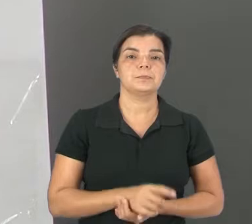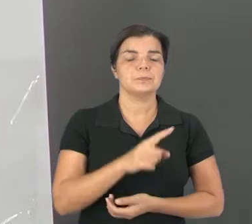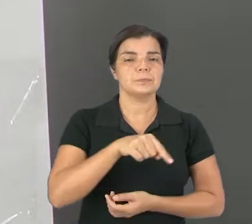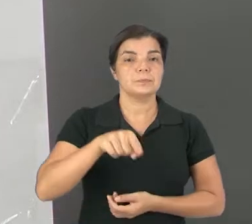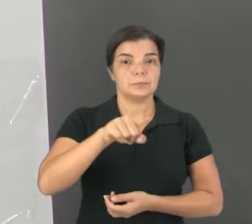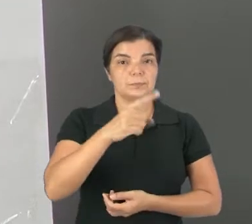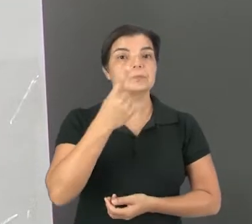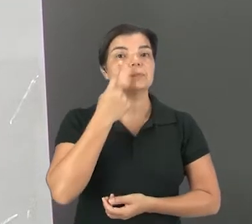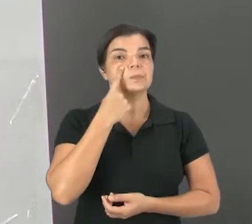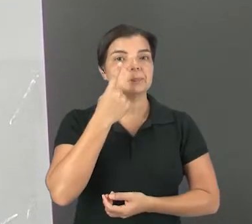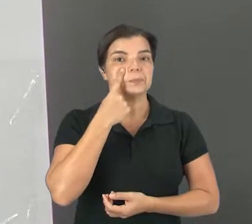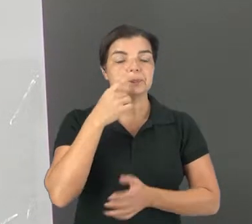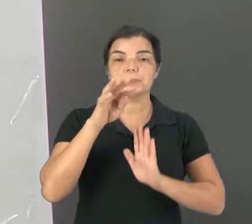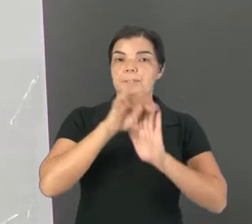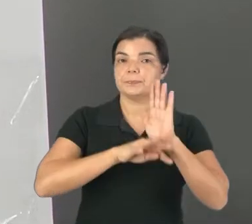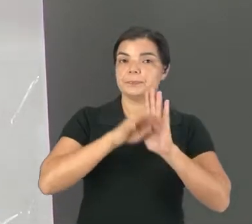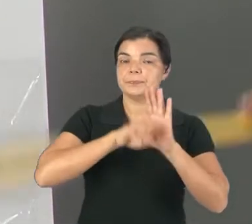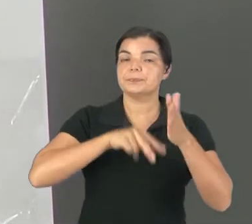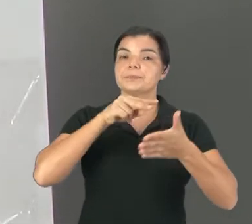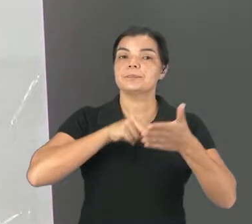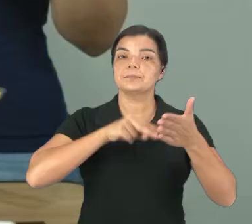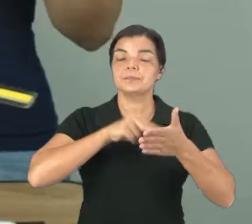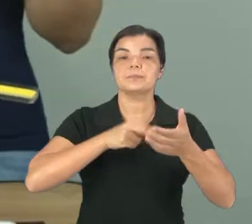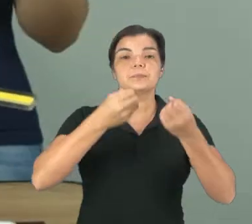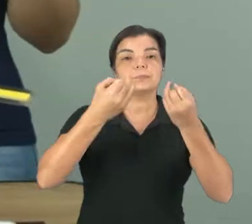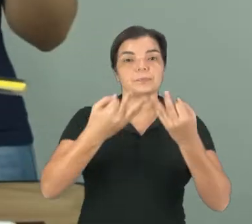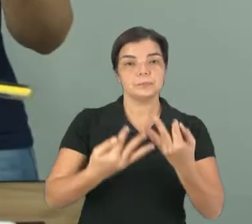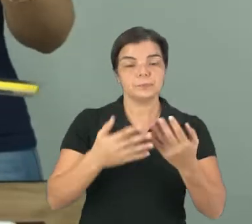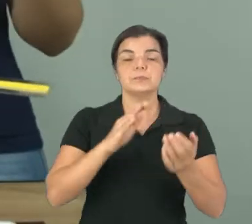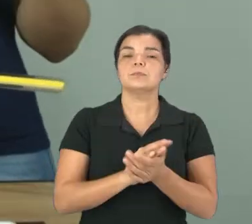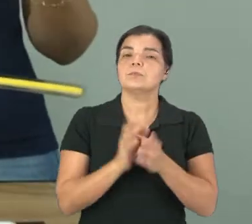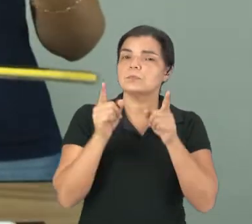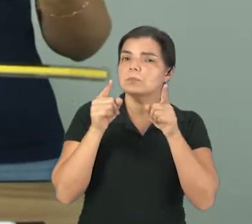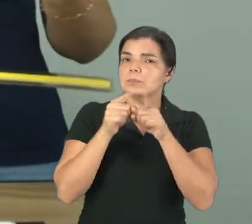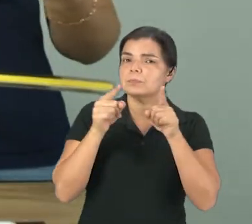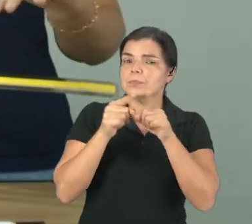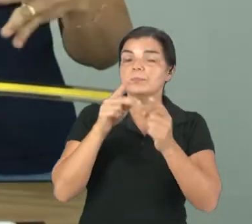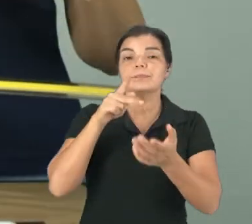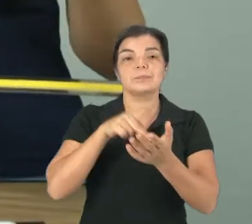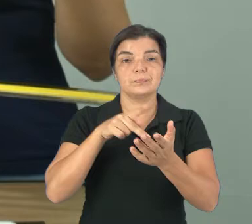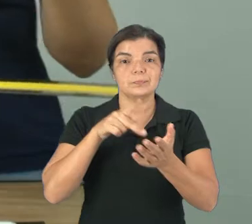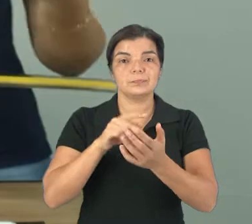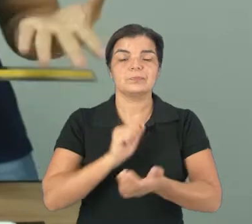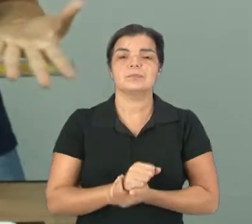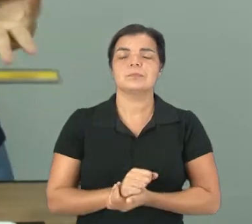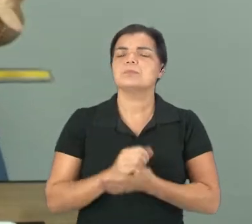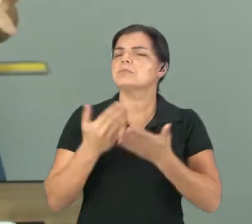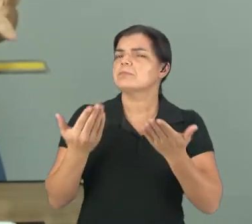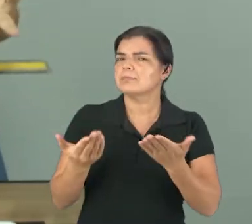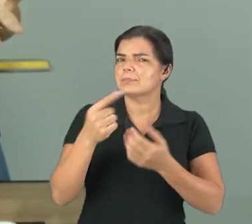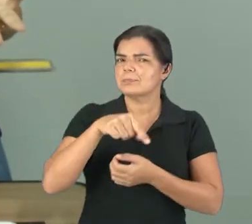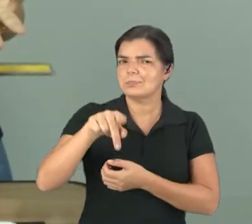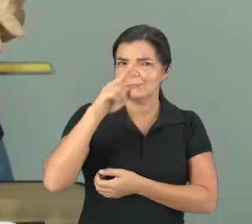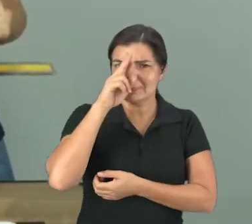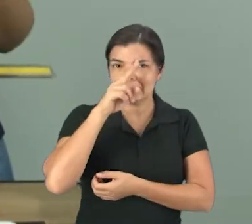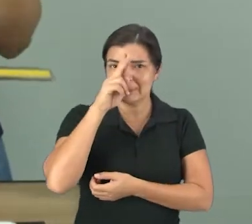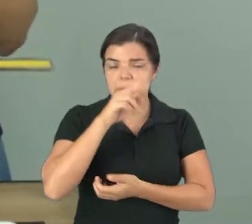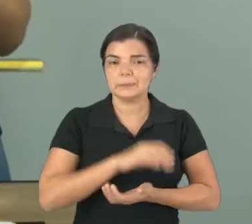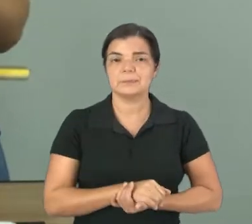vocês acabaram de ver o texto que nós lemos fala de um bichinho tão pequeno, não é mesmo? Que bichinho é esse, vocês